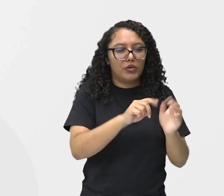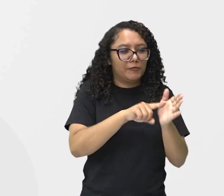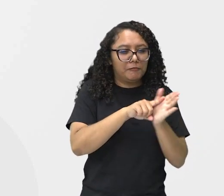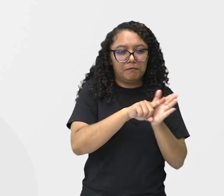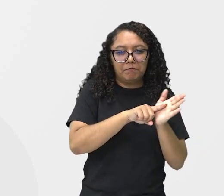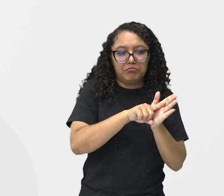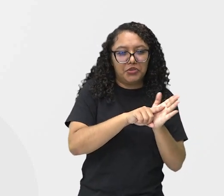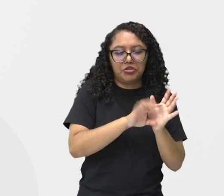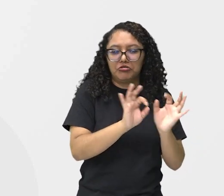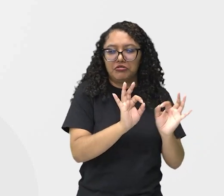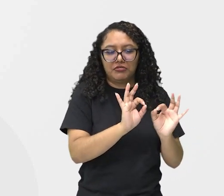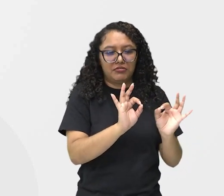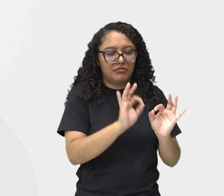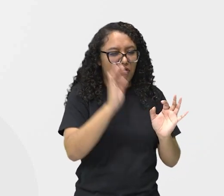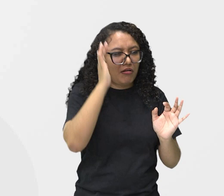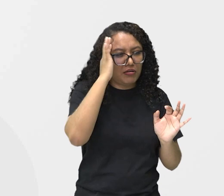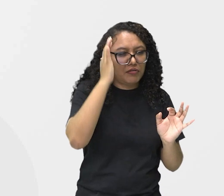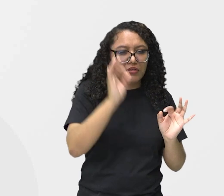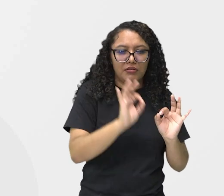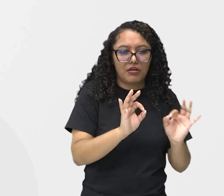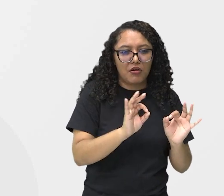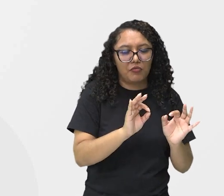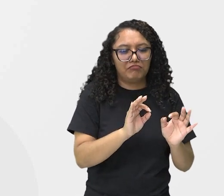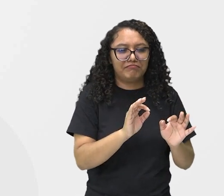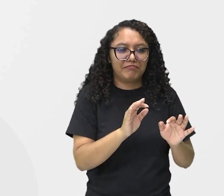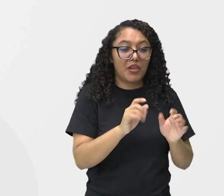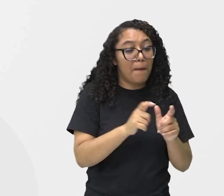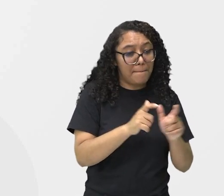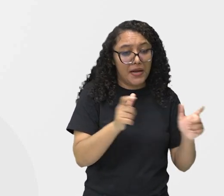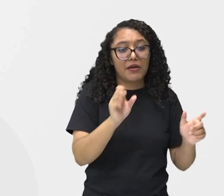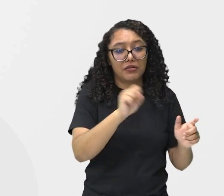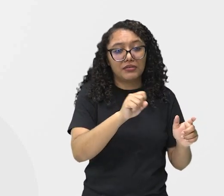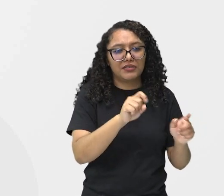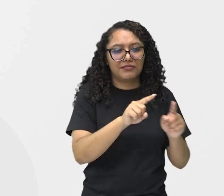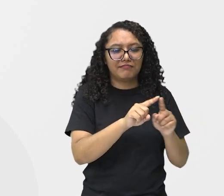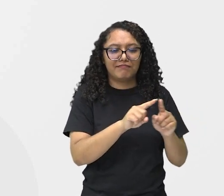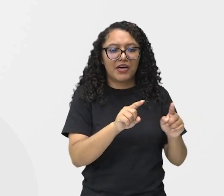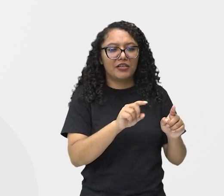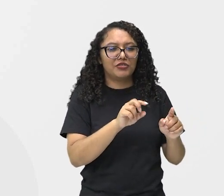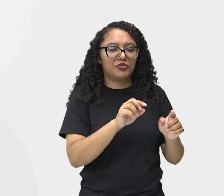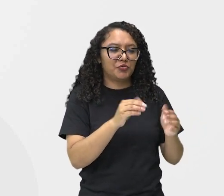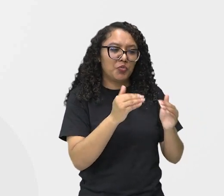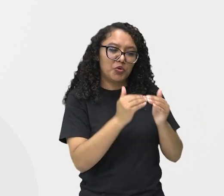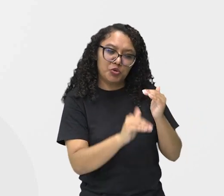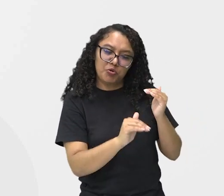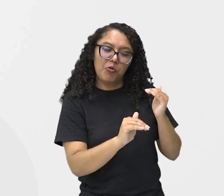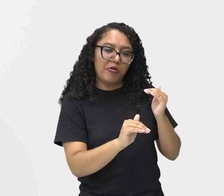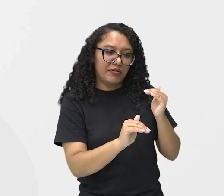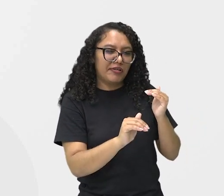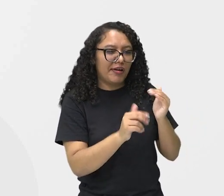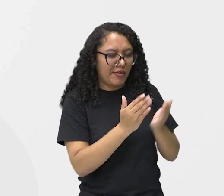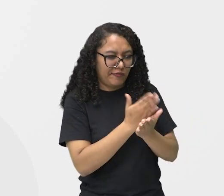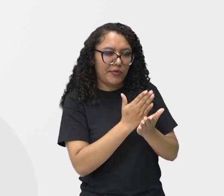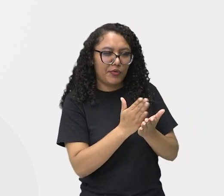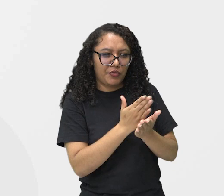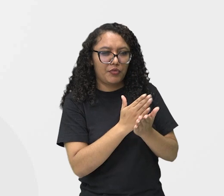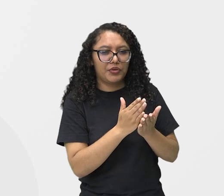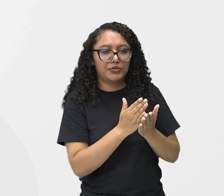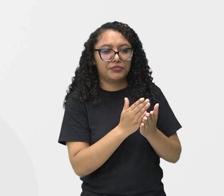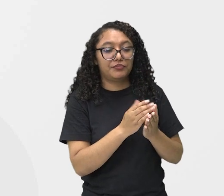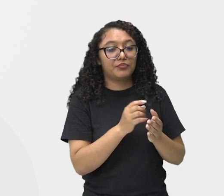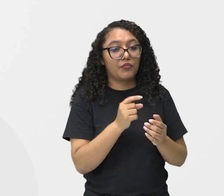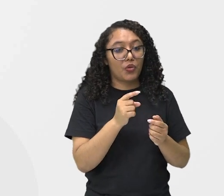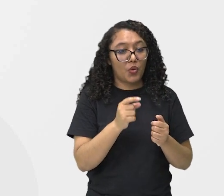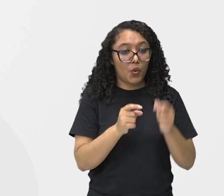as suas teorias, mas na maioria delas. Um desses caras era o bispo